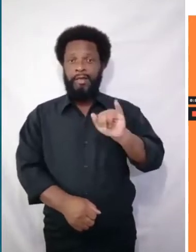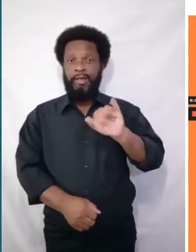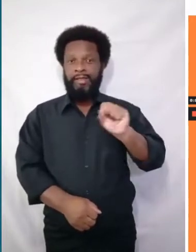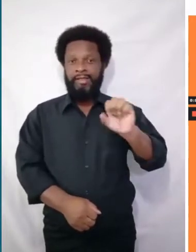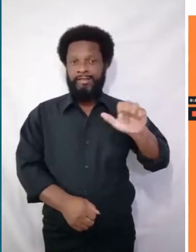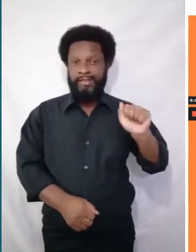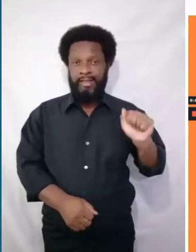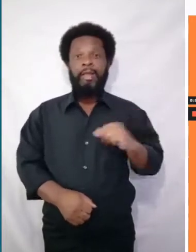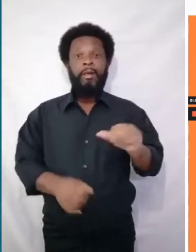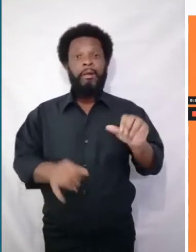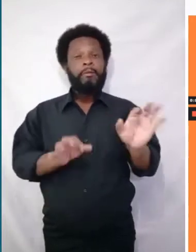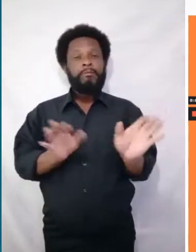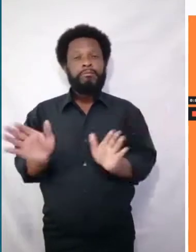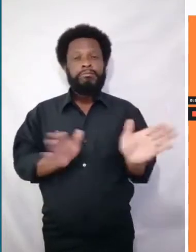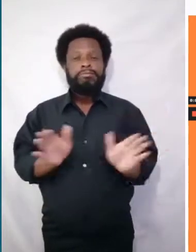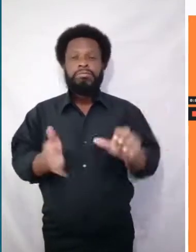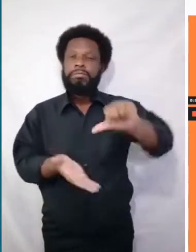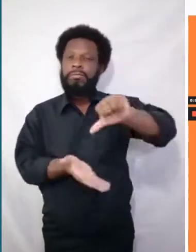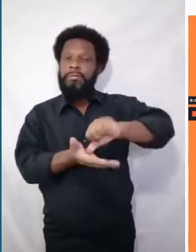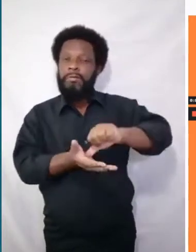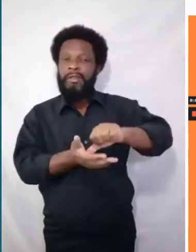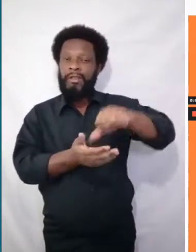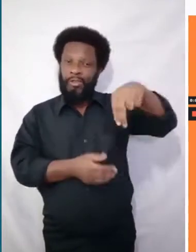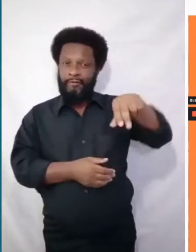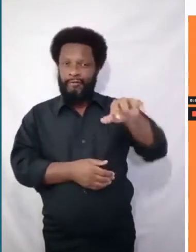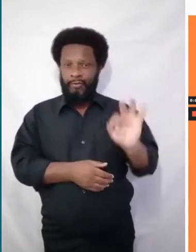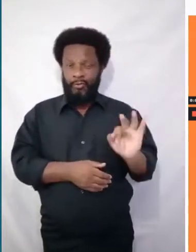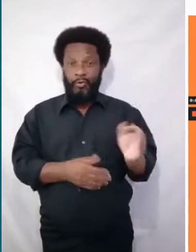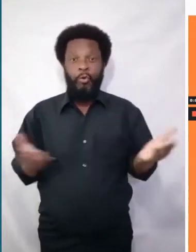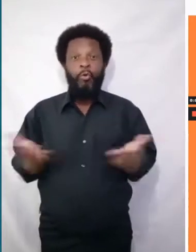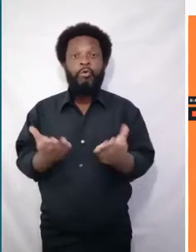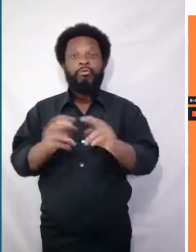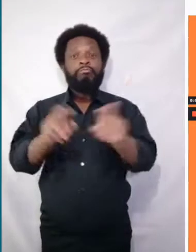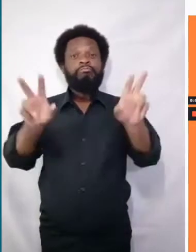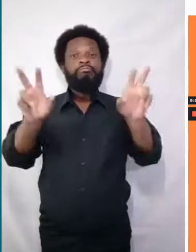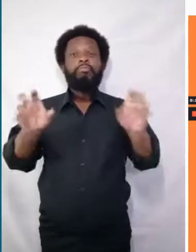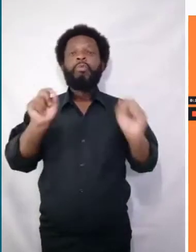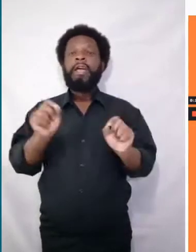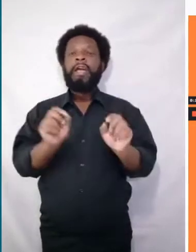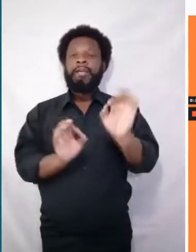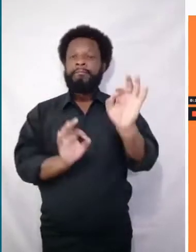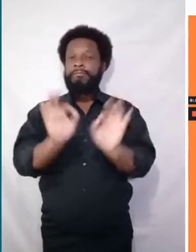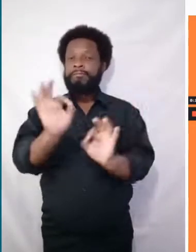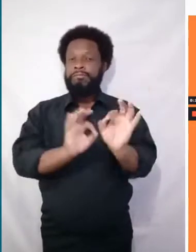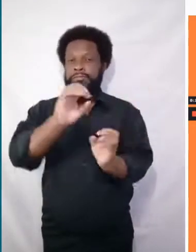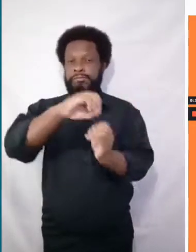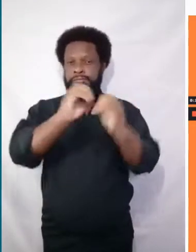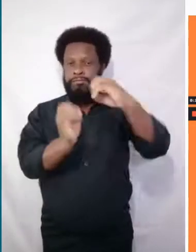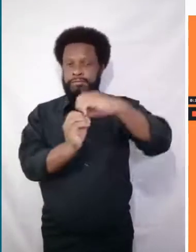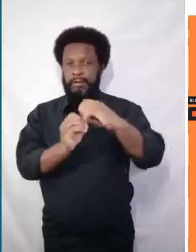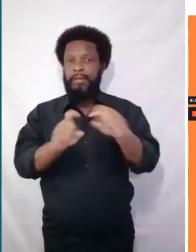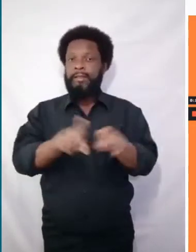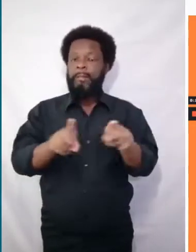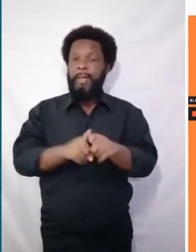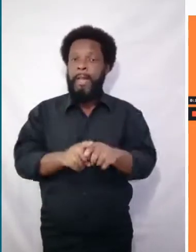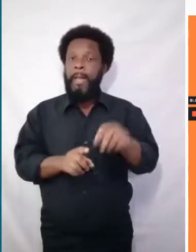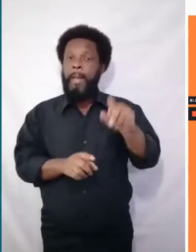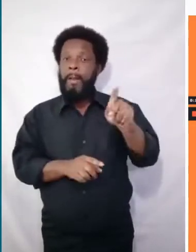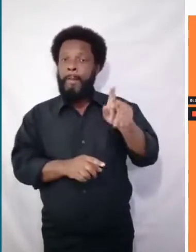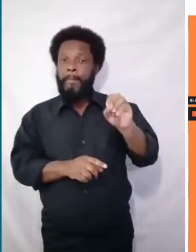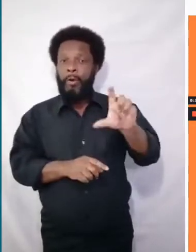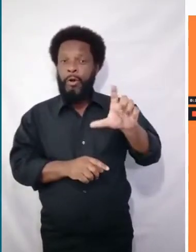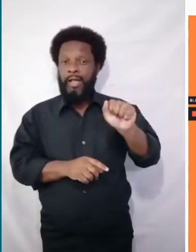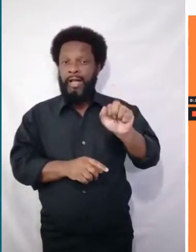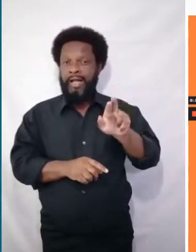Olá pessoal, meu nome é Raíza, sou mediadora no PVS SES no Polo de Nova Friburgo e hoje a gente vai falar um pouco sobre